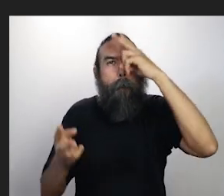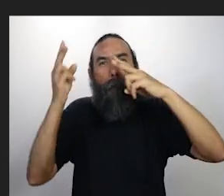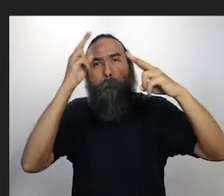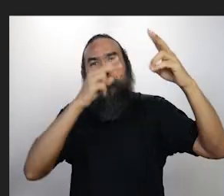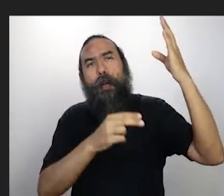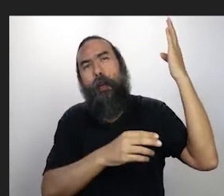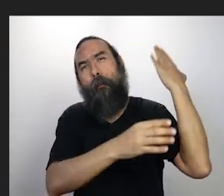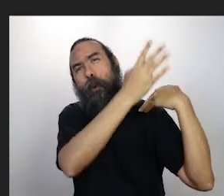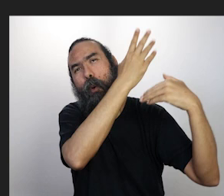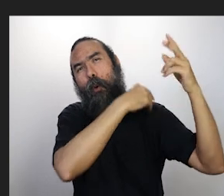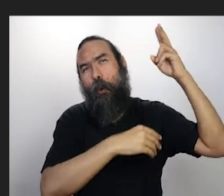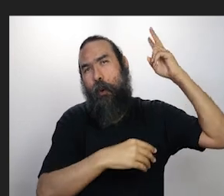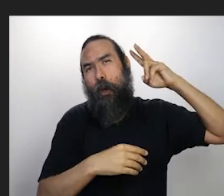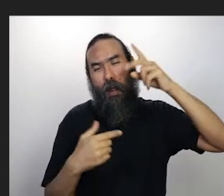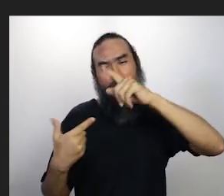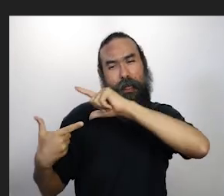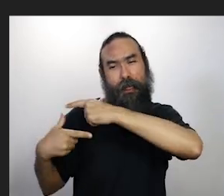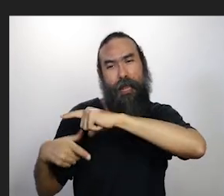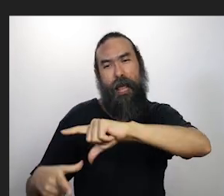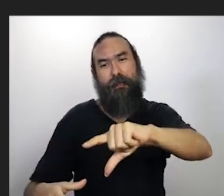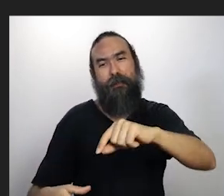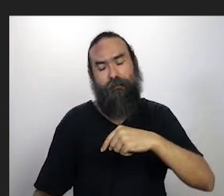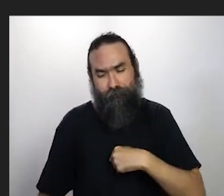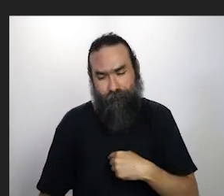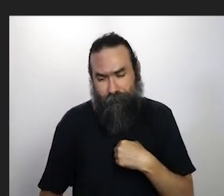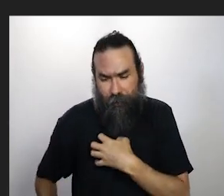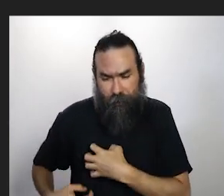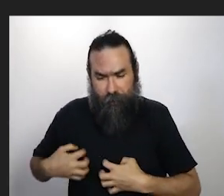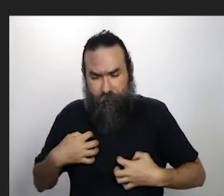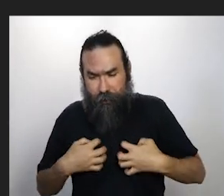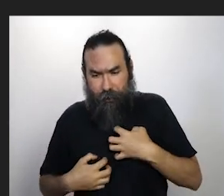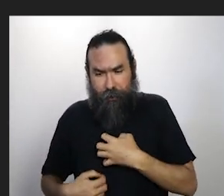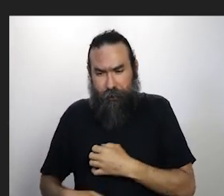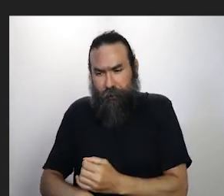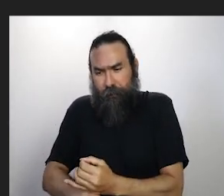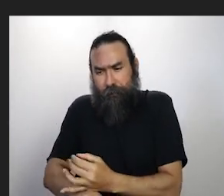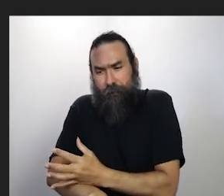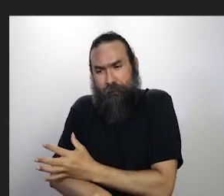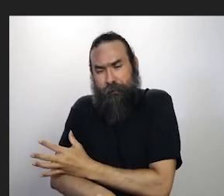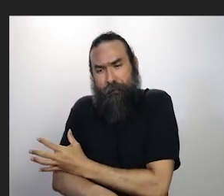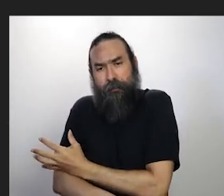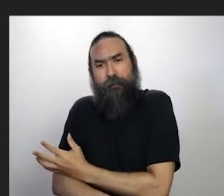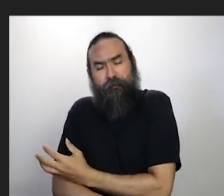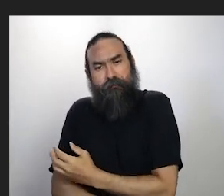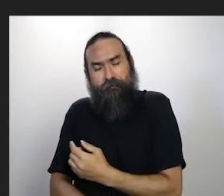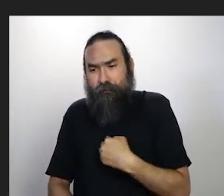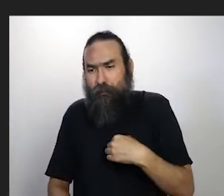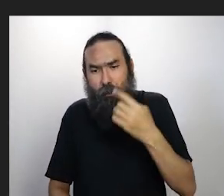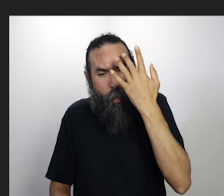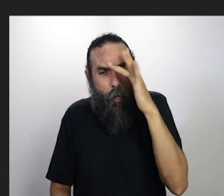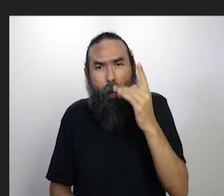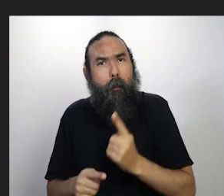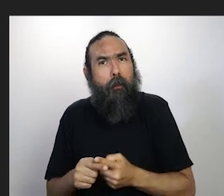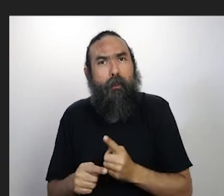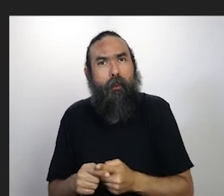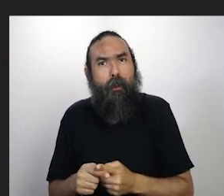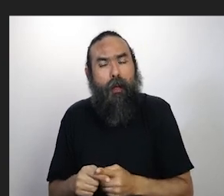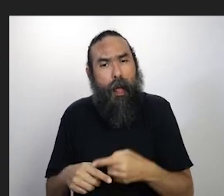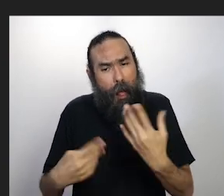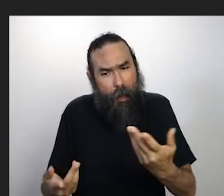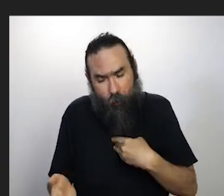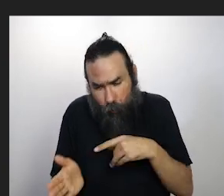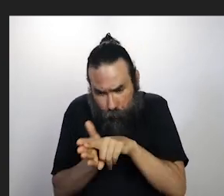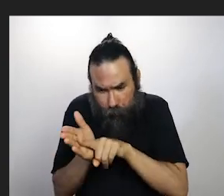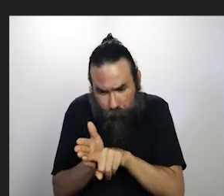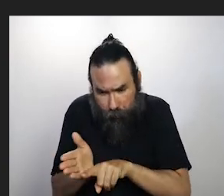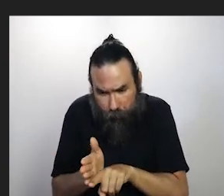eu desconhecia, que eu não entendia por que mexia tanto comigo. E aí, em dezembro do ano passado, eu descobri que a minha bisavó é indígena,